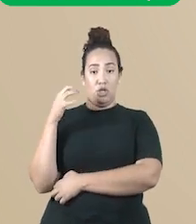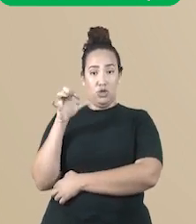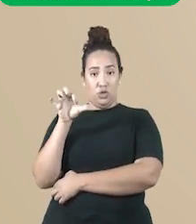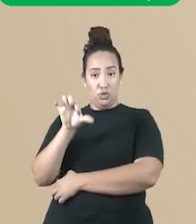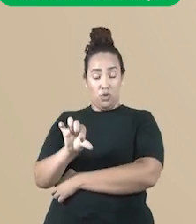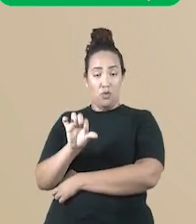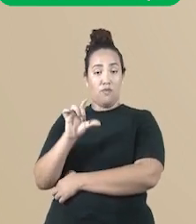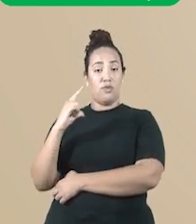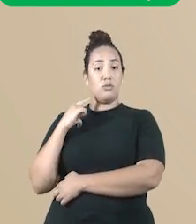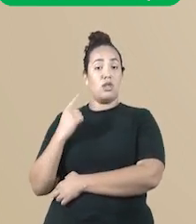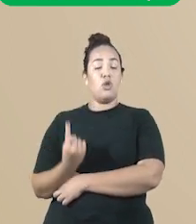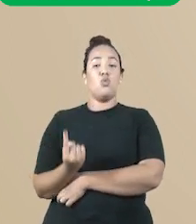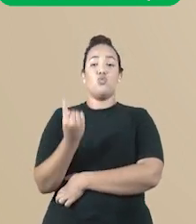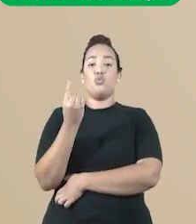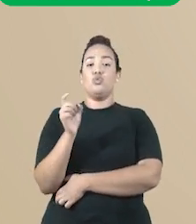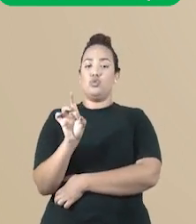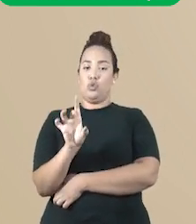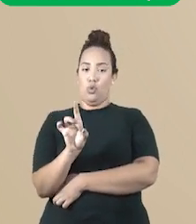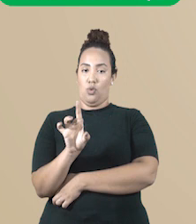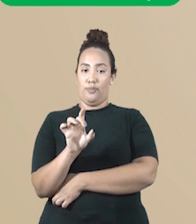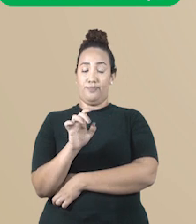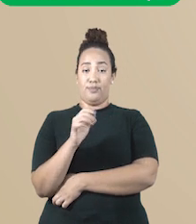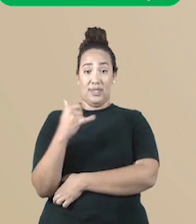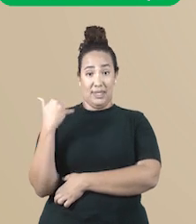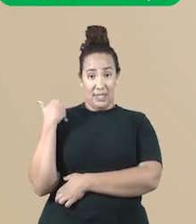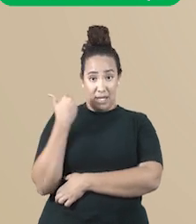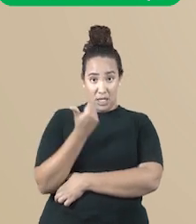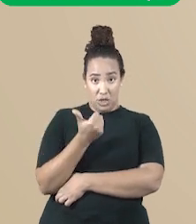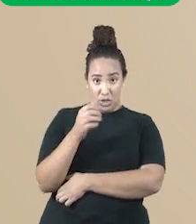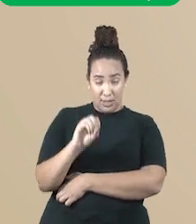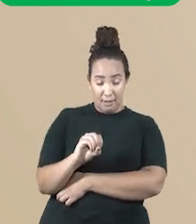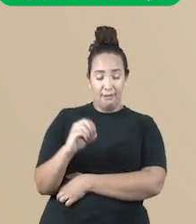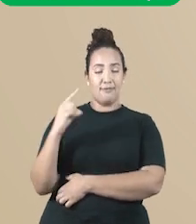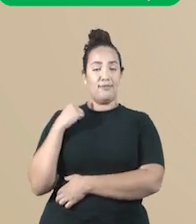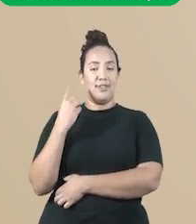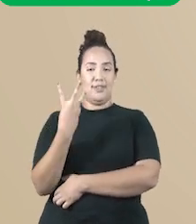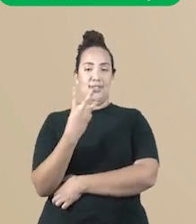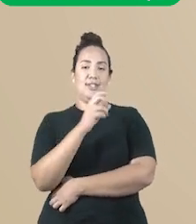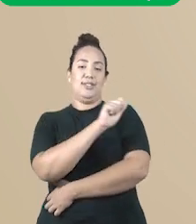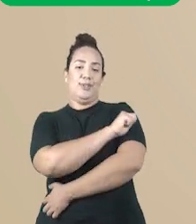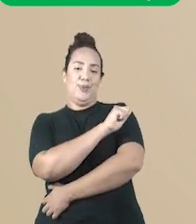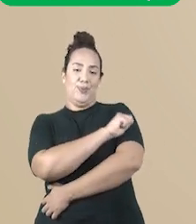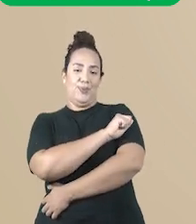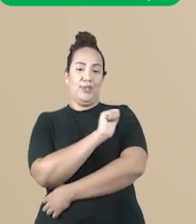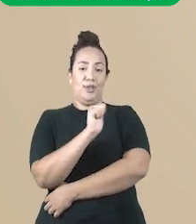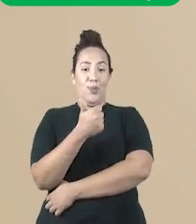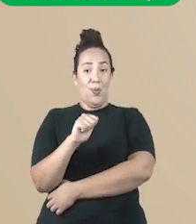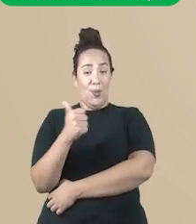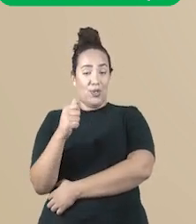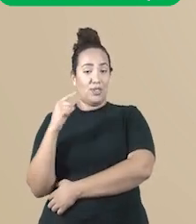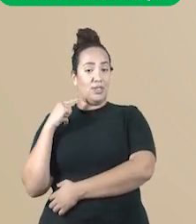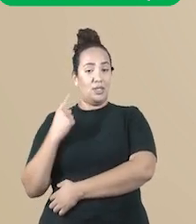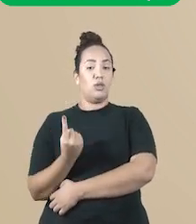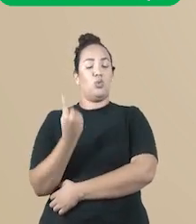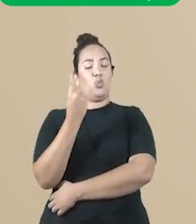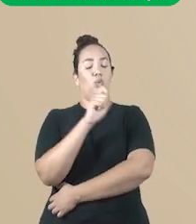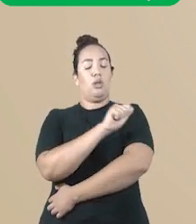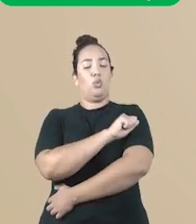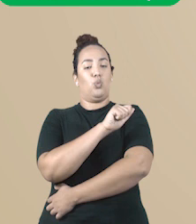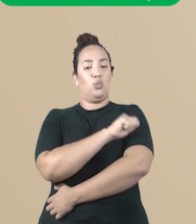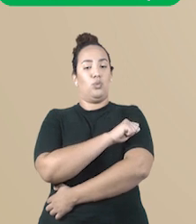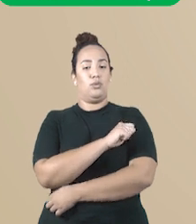tem apenas um. Com 10, nós temos 3 alunos. E com 11, tem um aluno